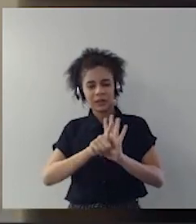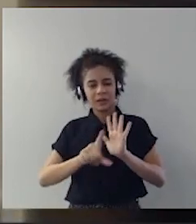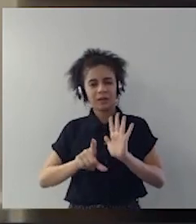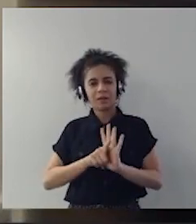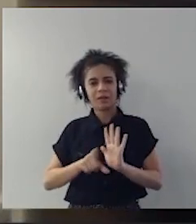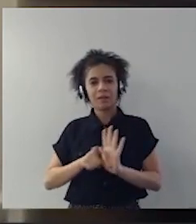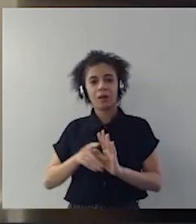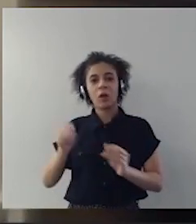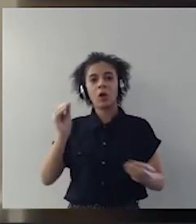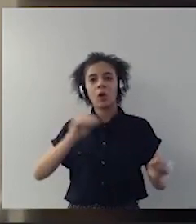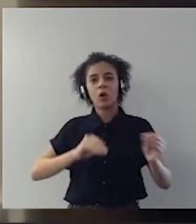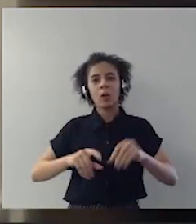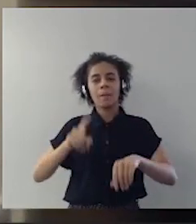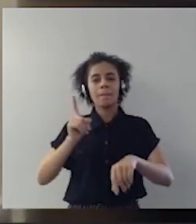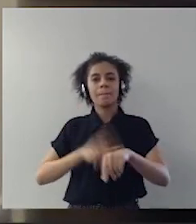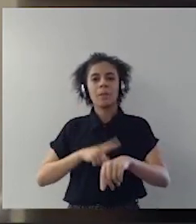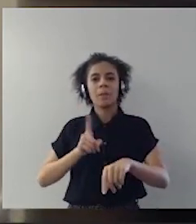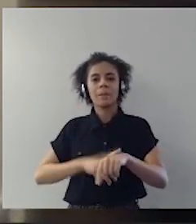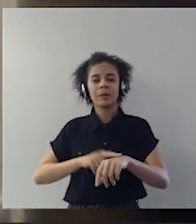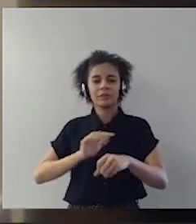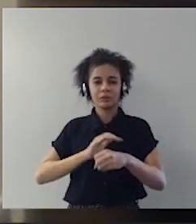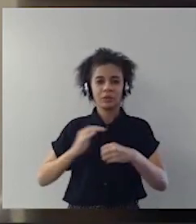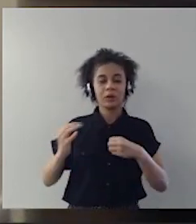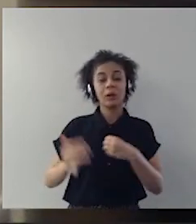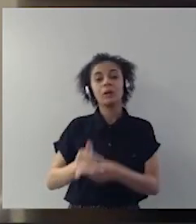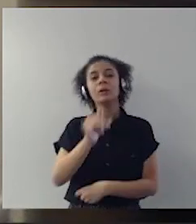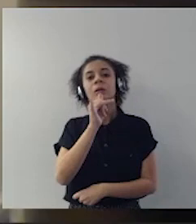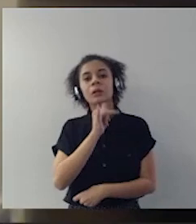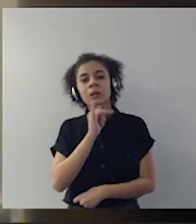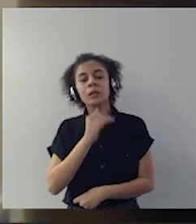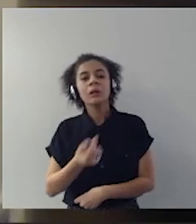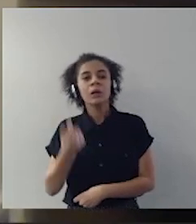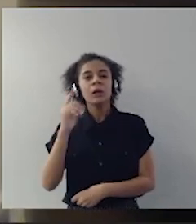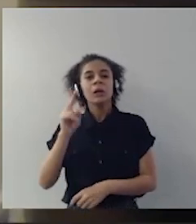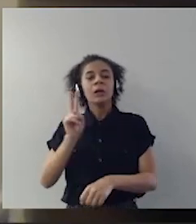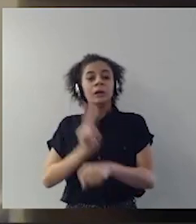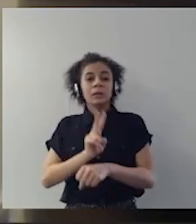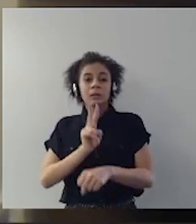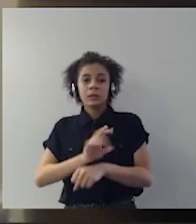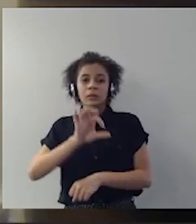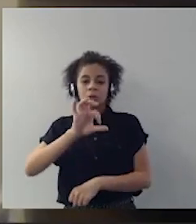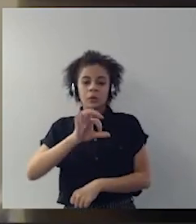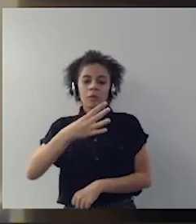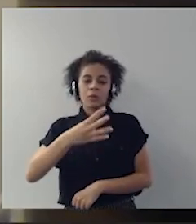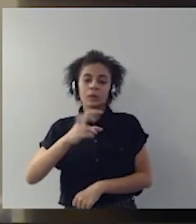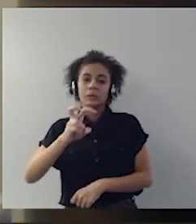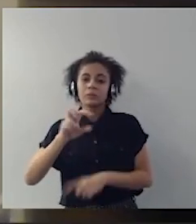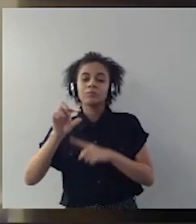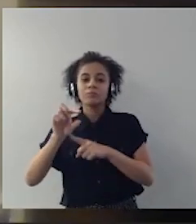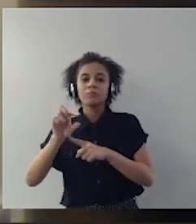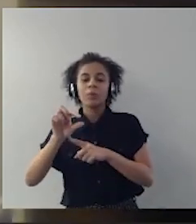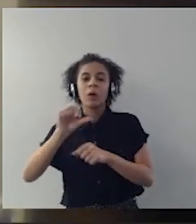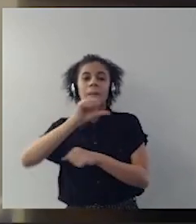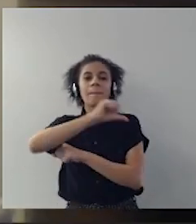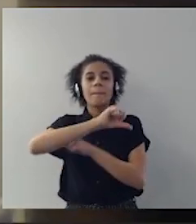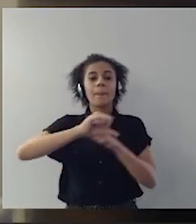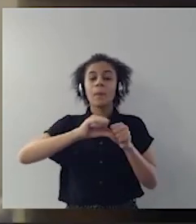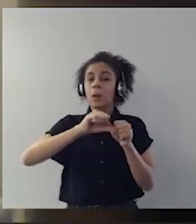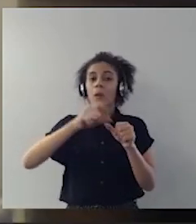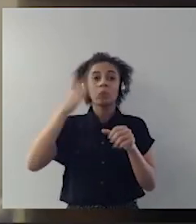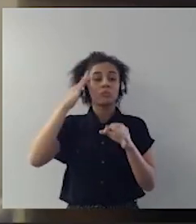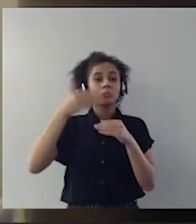sendo realizadas nesse momento de pandemia. Né? Por exemplo, nós tivemos a medida provisória 945, que alterou, sem